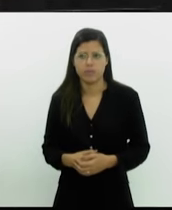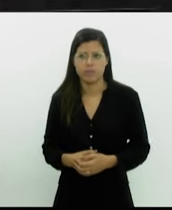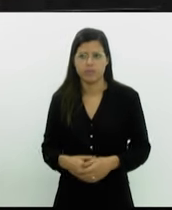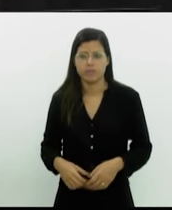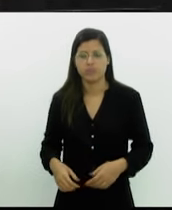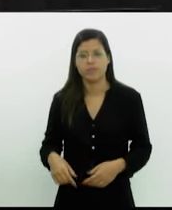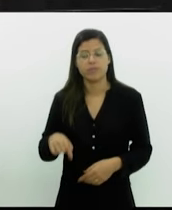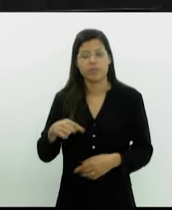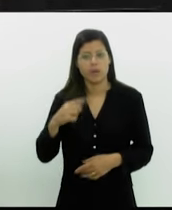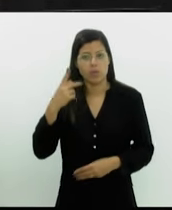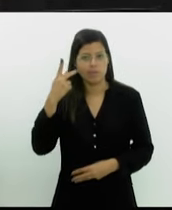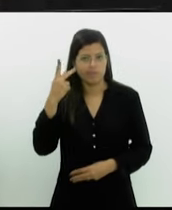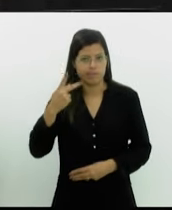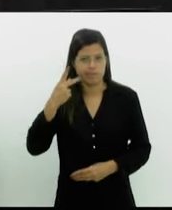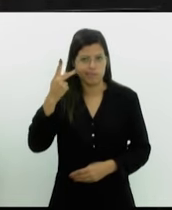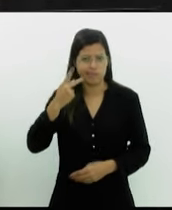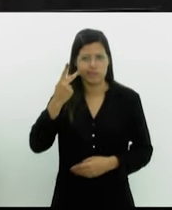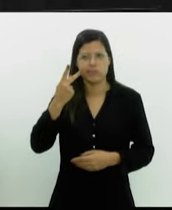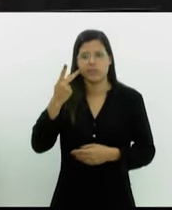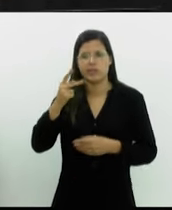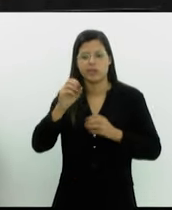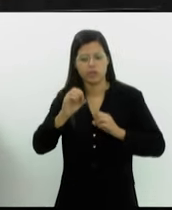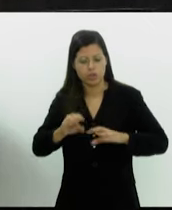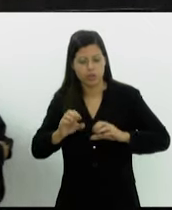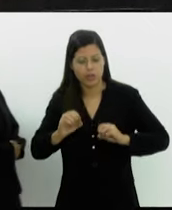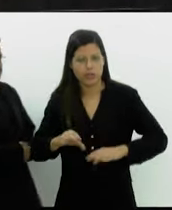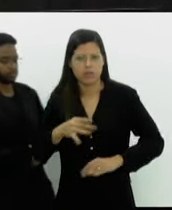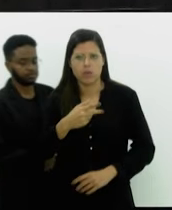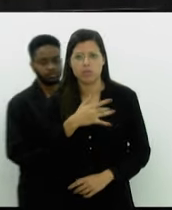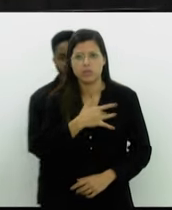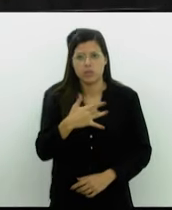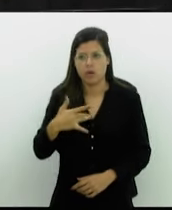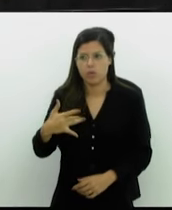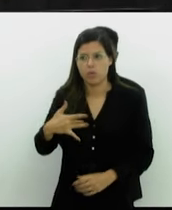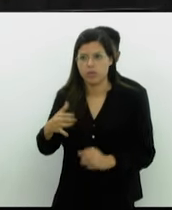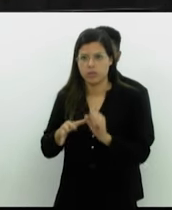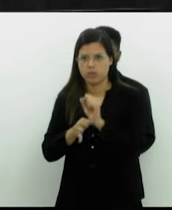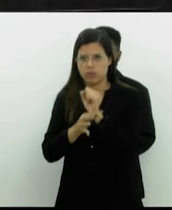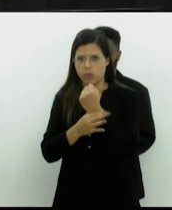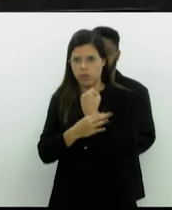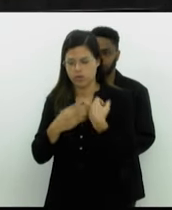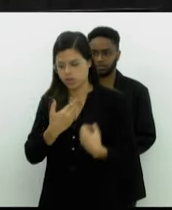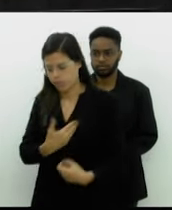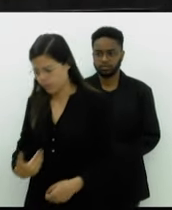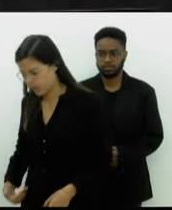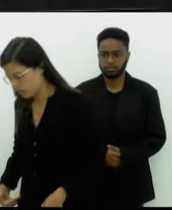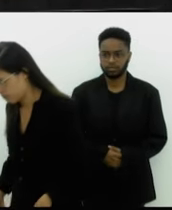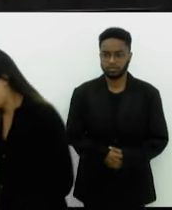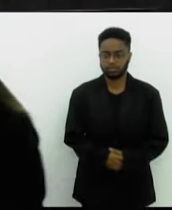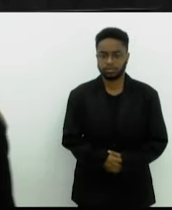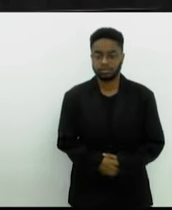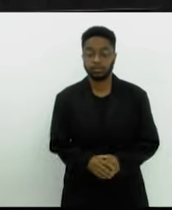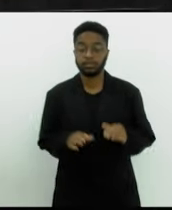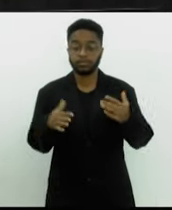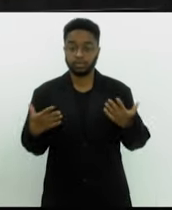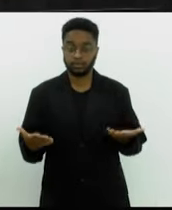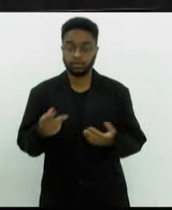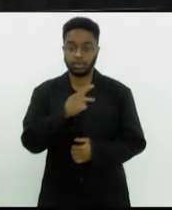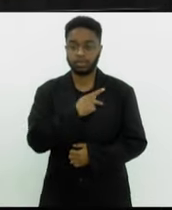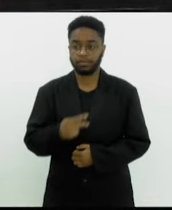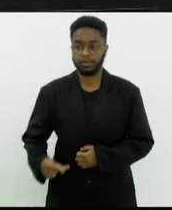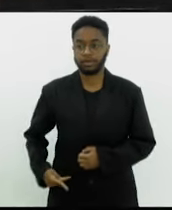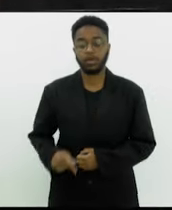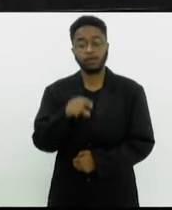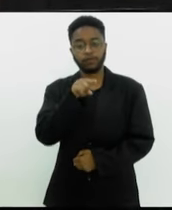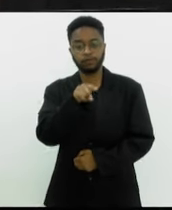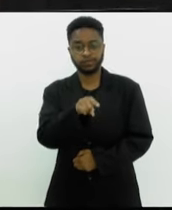das políticas de educação, saúde e segurança pública. Senhor presidente, o senhor é